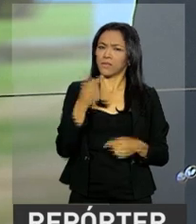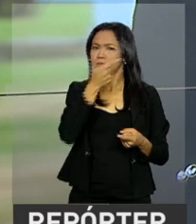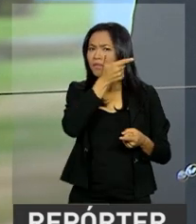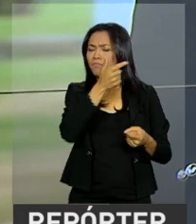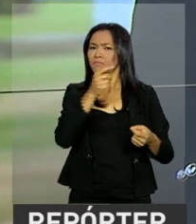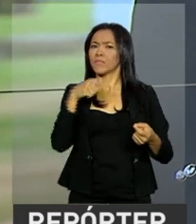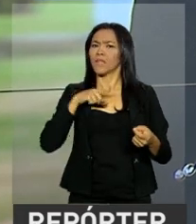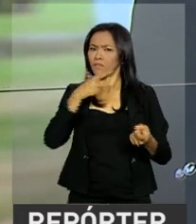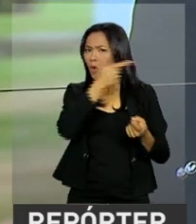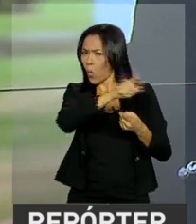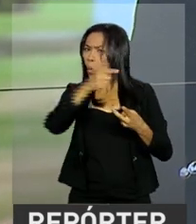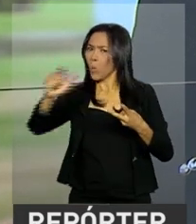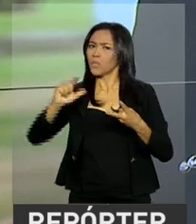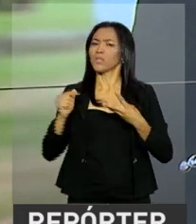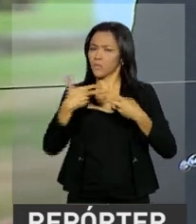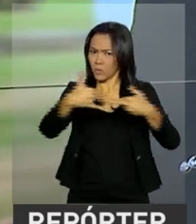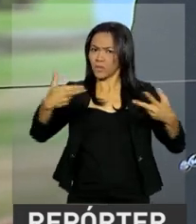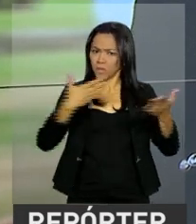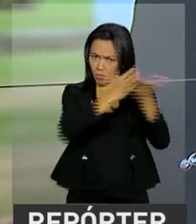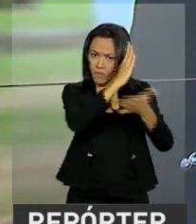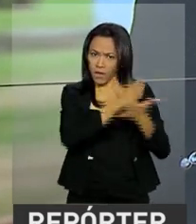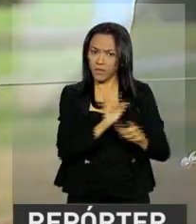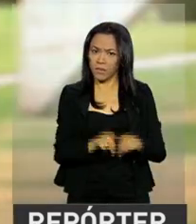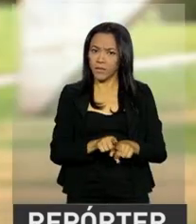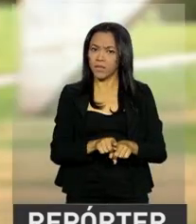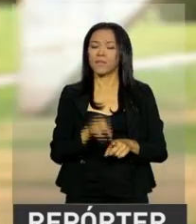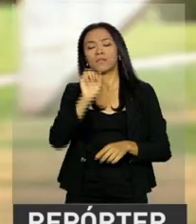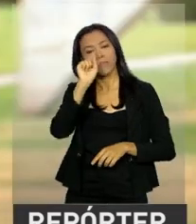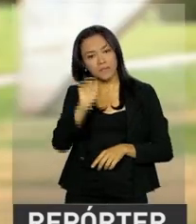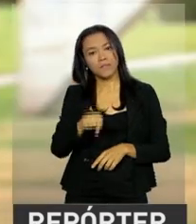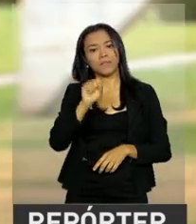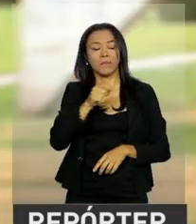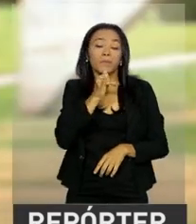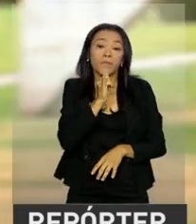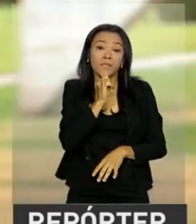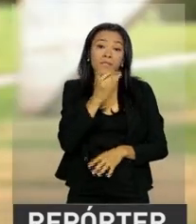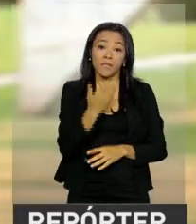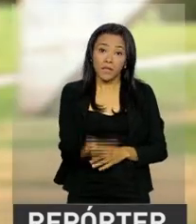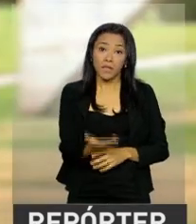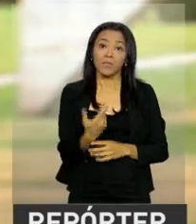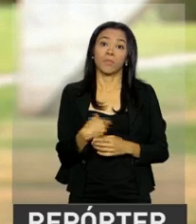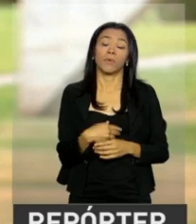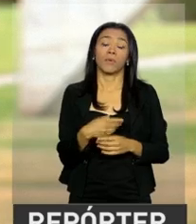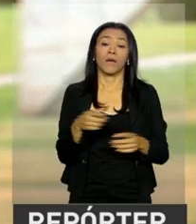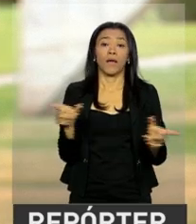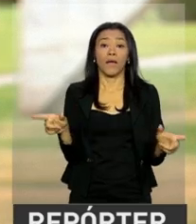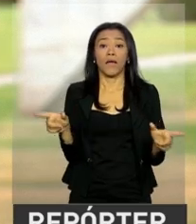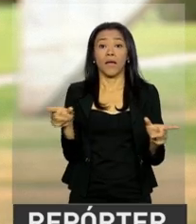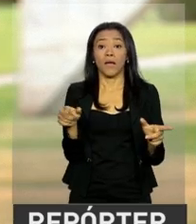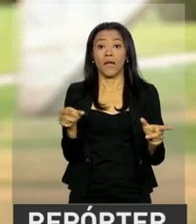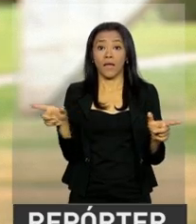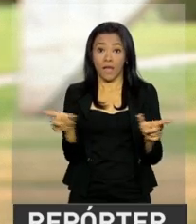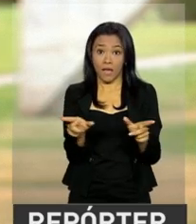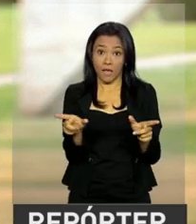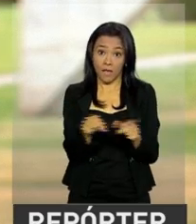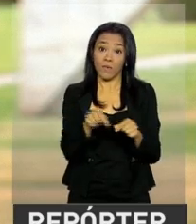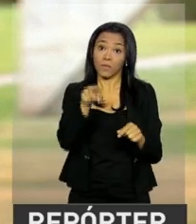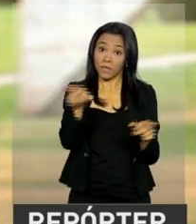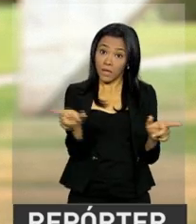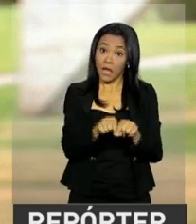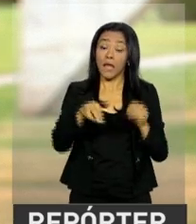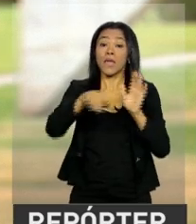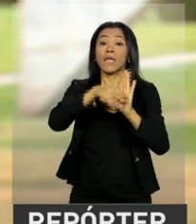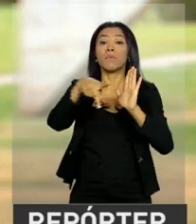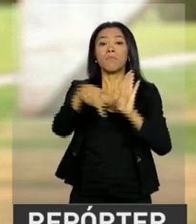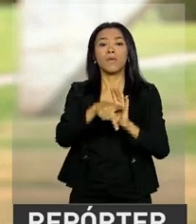medidas aprovadas também, não é? É isso mesmo, Leandro. Como, por exemplo, a medida provisória do FIES, o